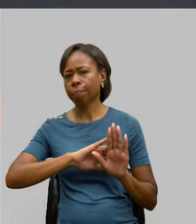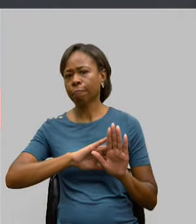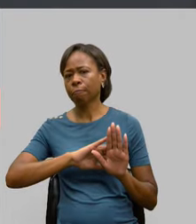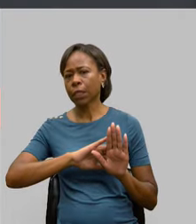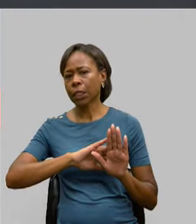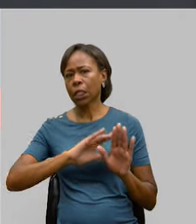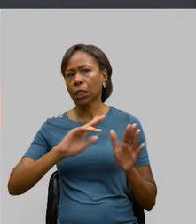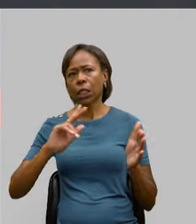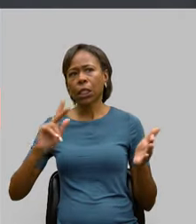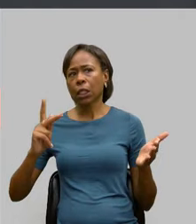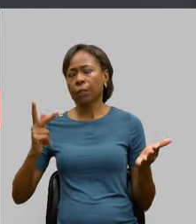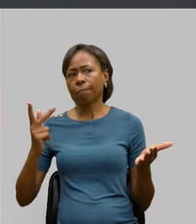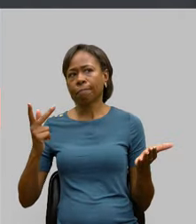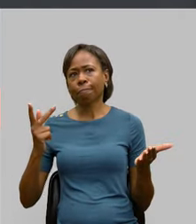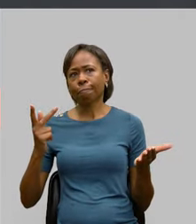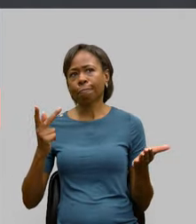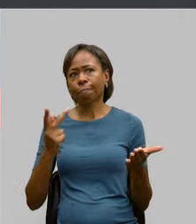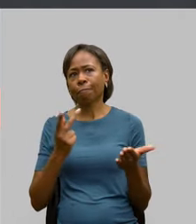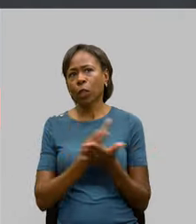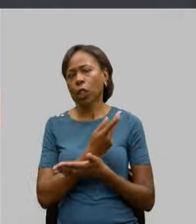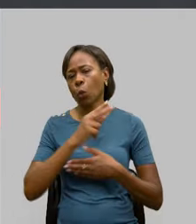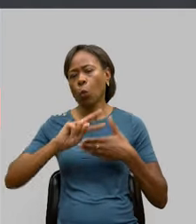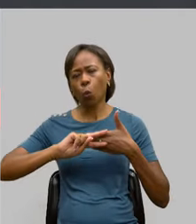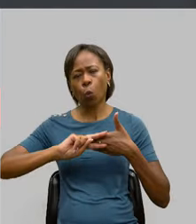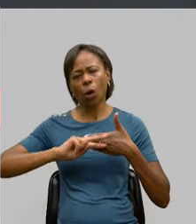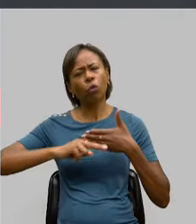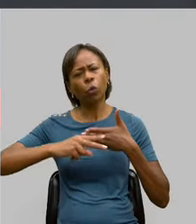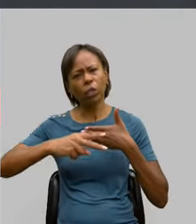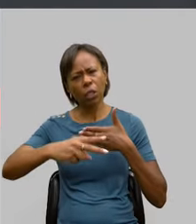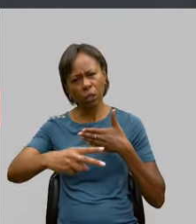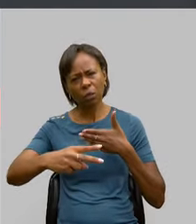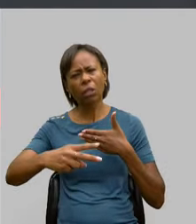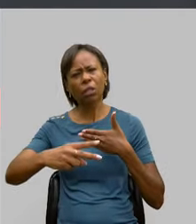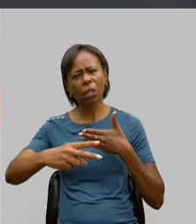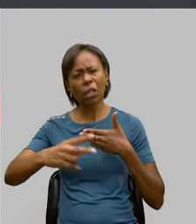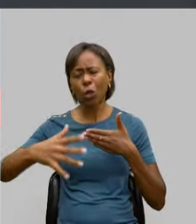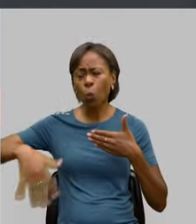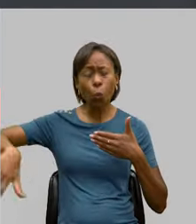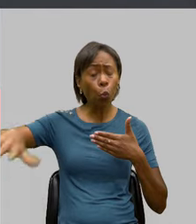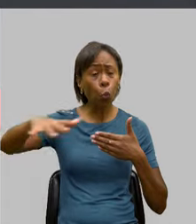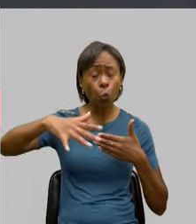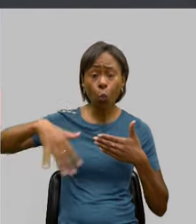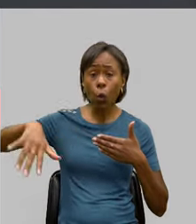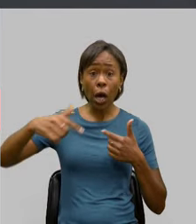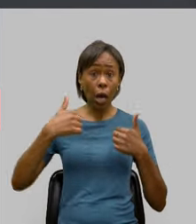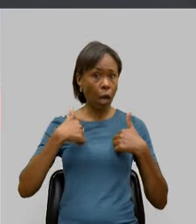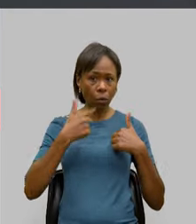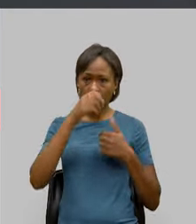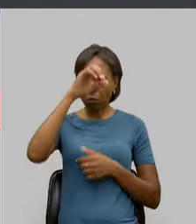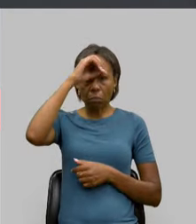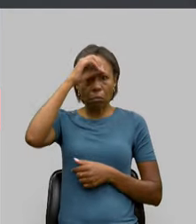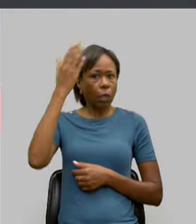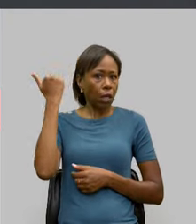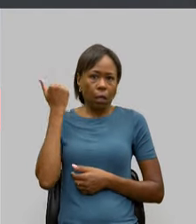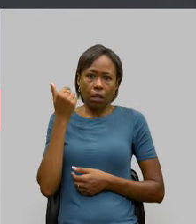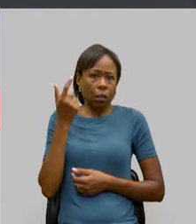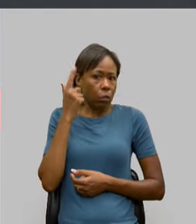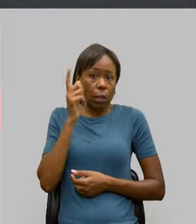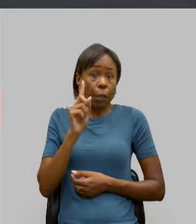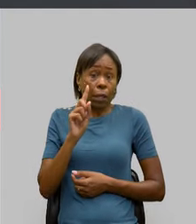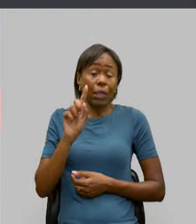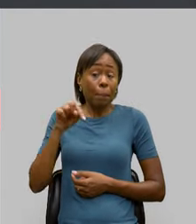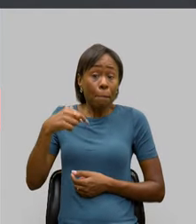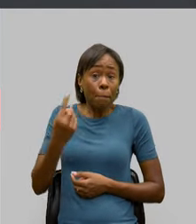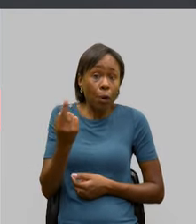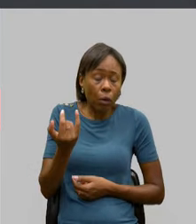desfecho e que fosse brigada que tanta gente eu nem sabia naquele dia que eu fiquei sabendo que